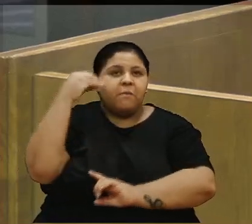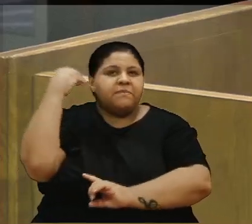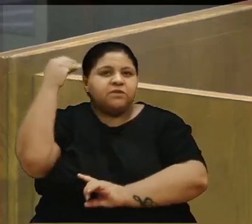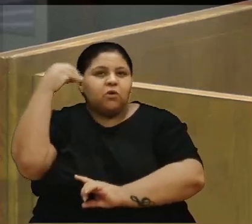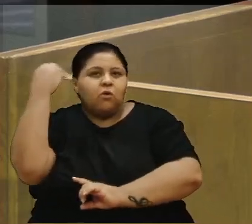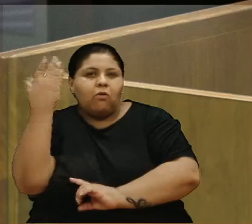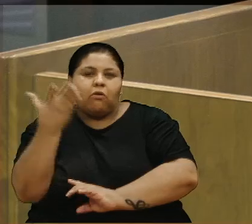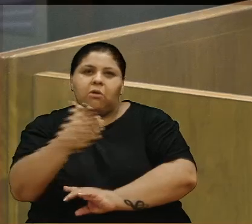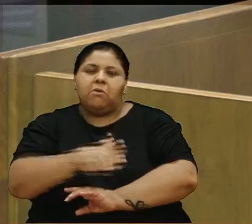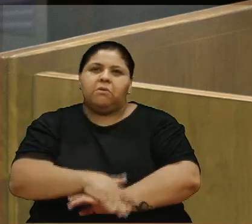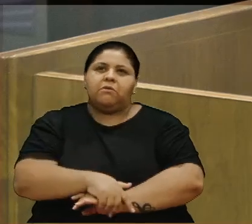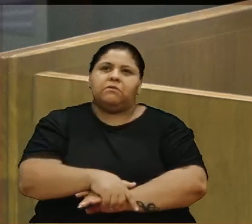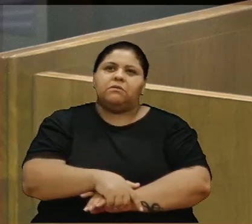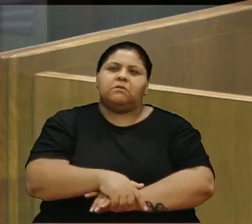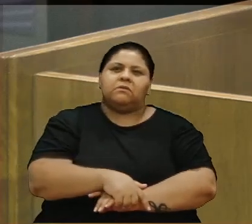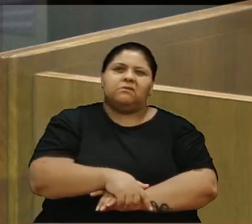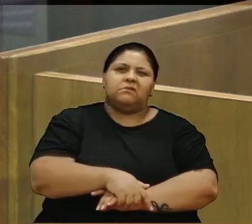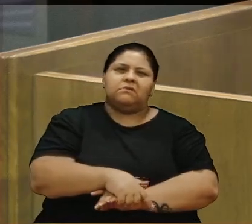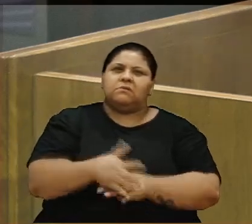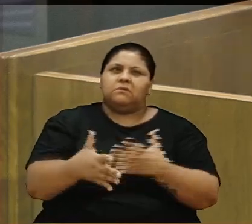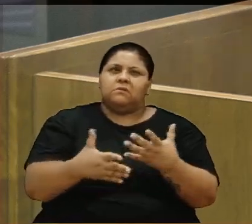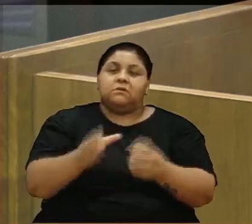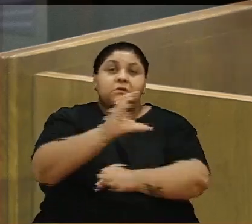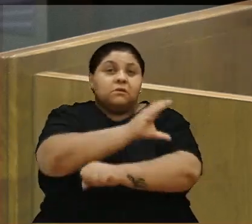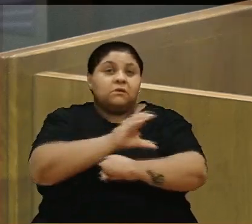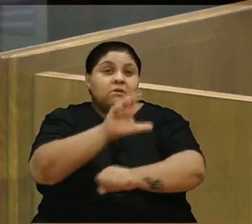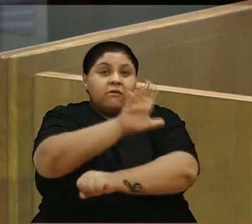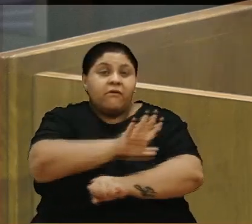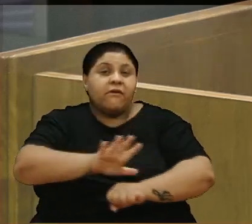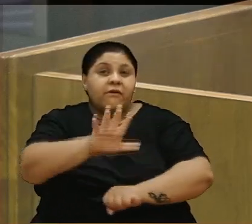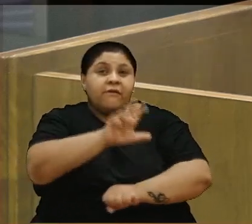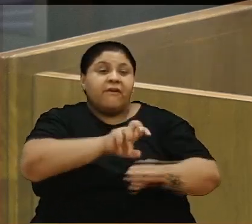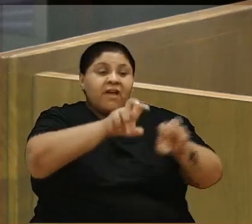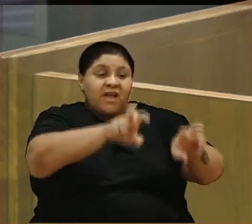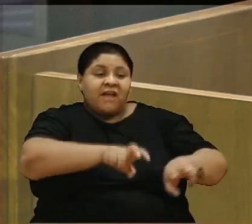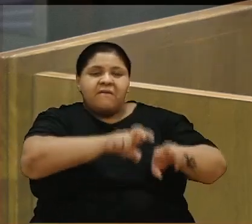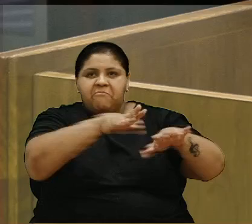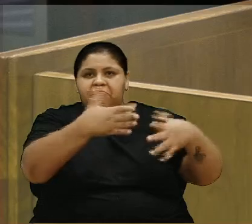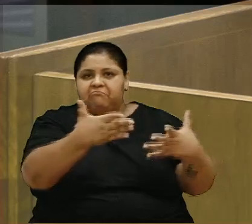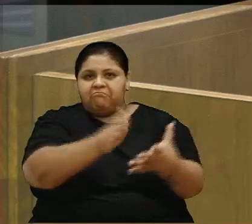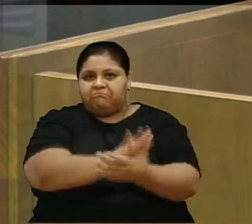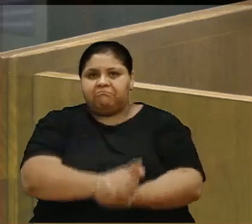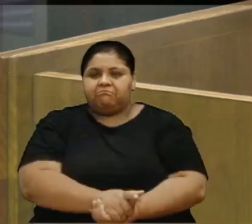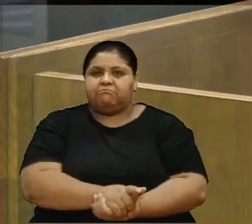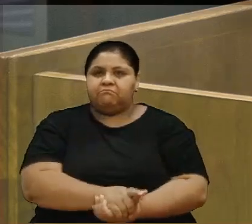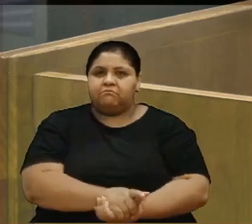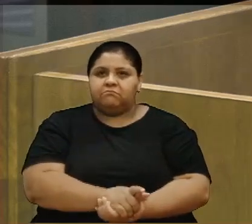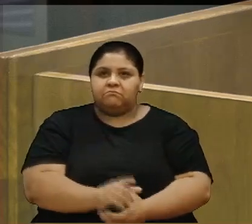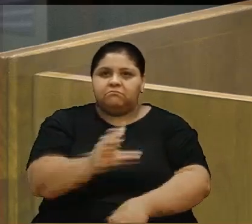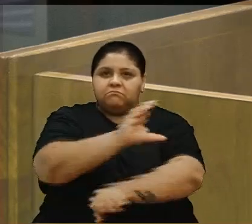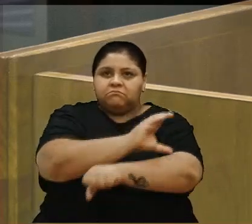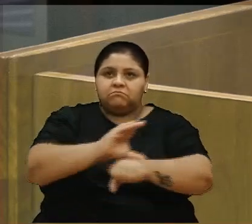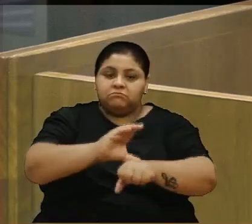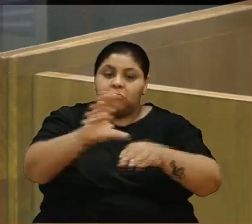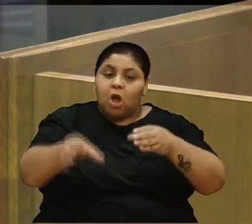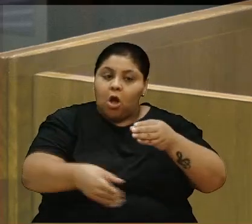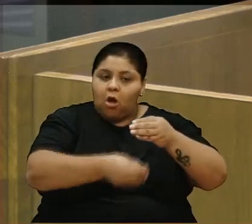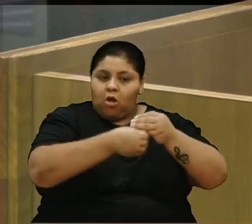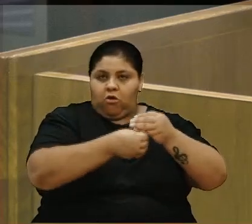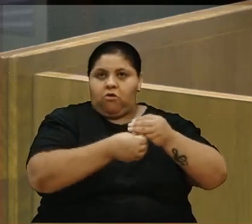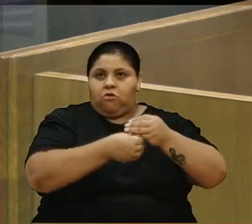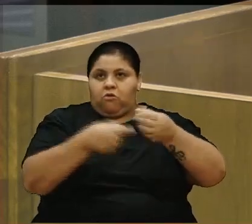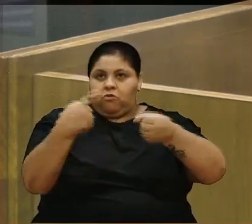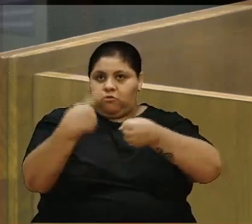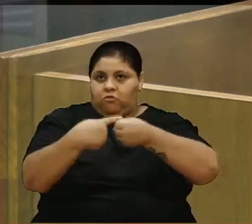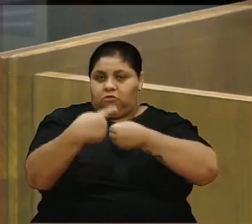psicologia, né, cursos da área da agroecologia, inclusive, enfim. Cursos que somariam muito com a nossa